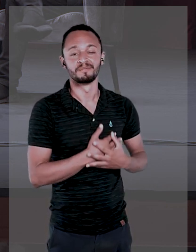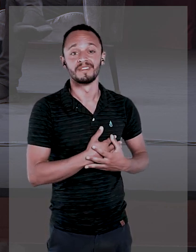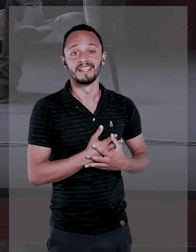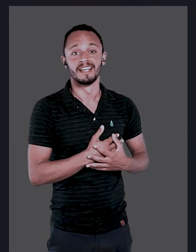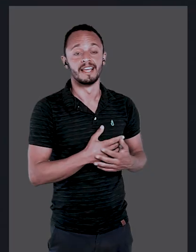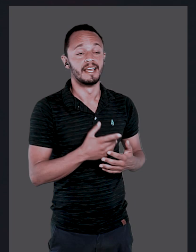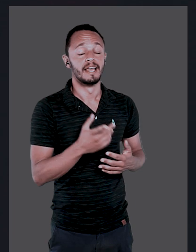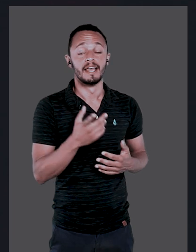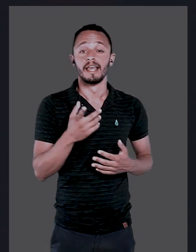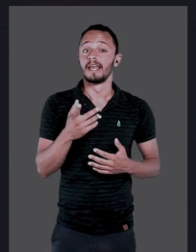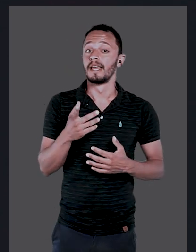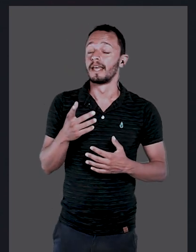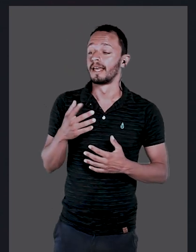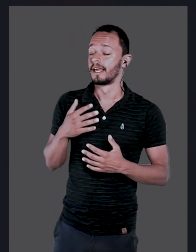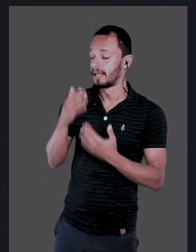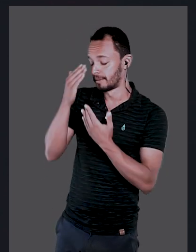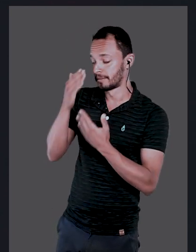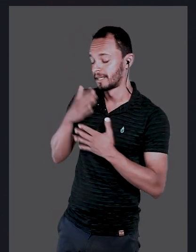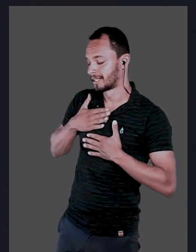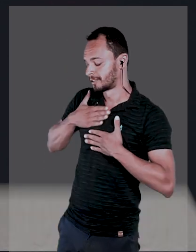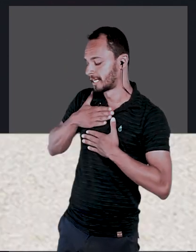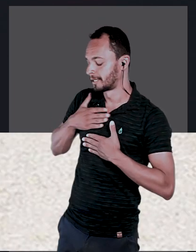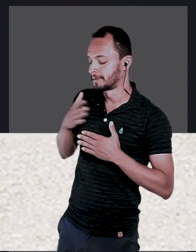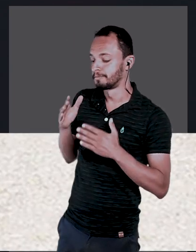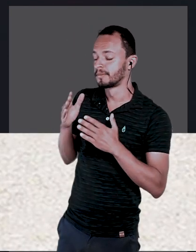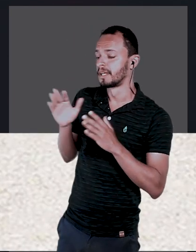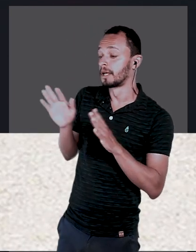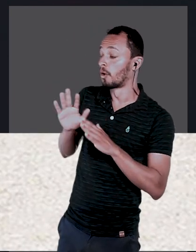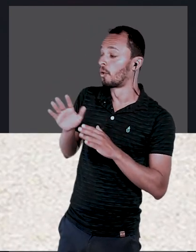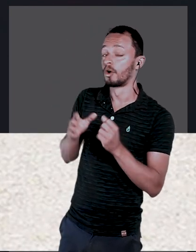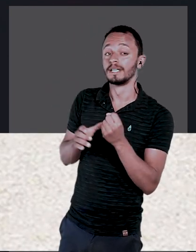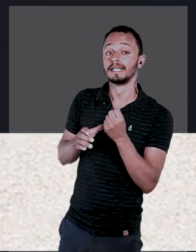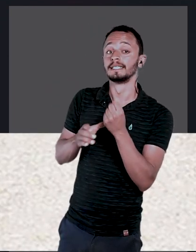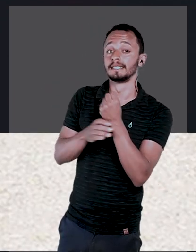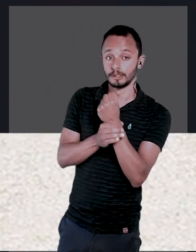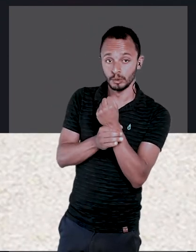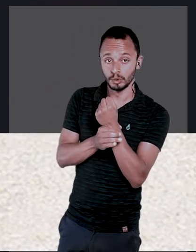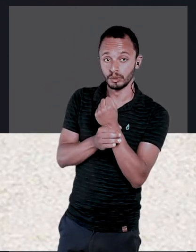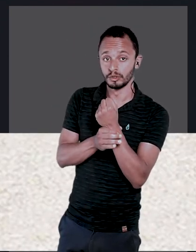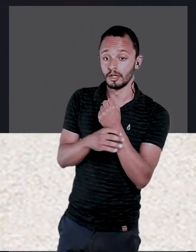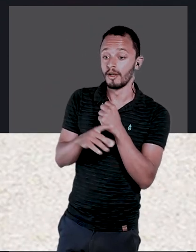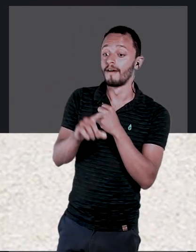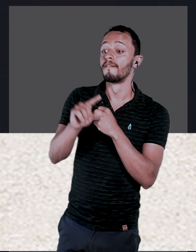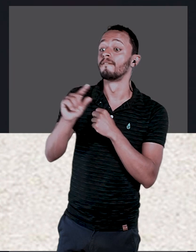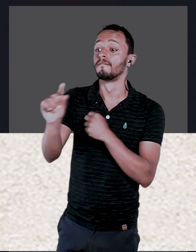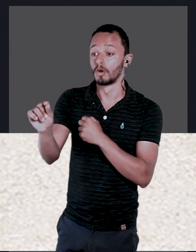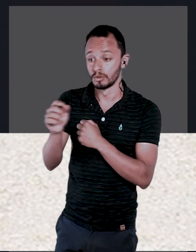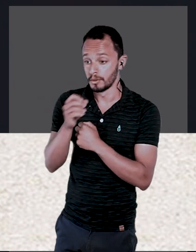E mantenham-se seguros, mantenham-se saudáveis, votem bem e